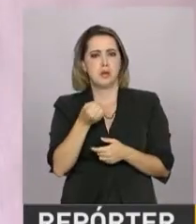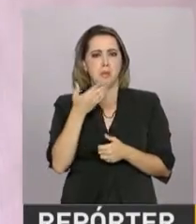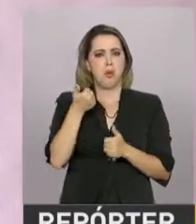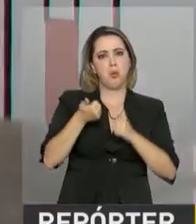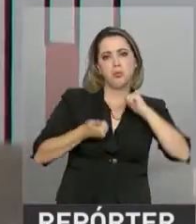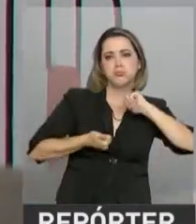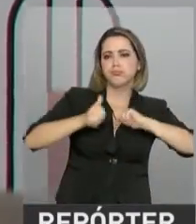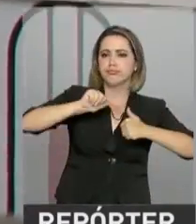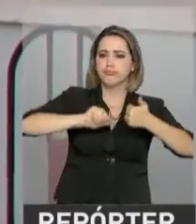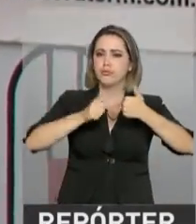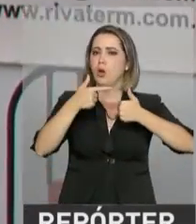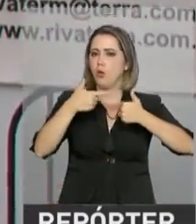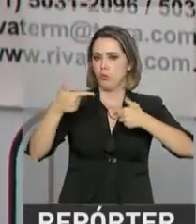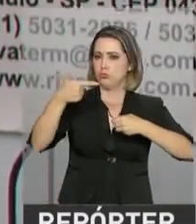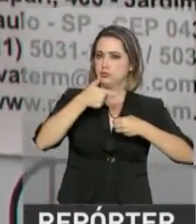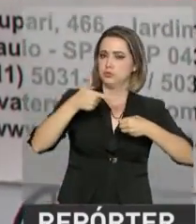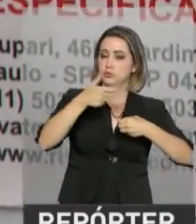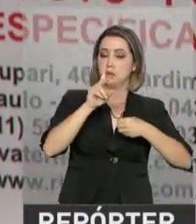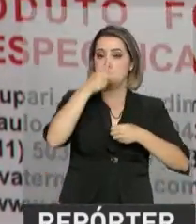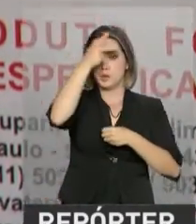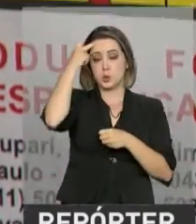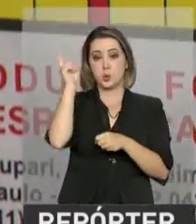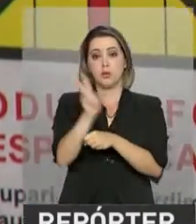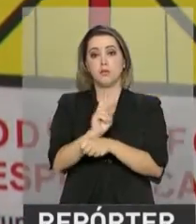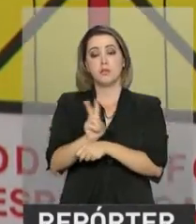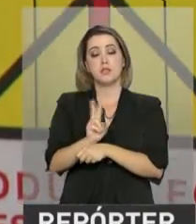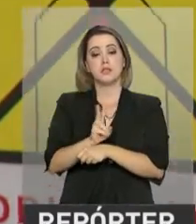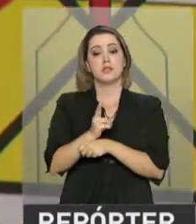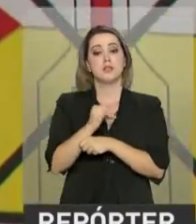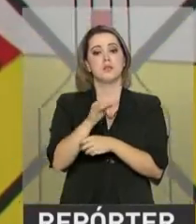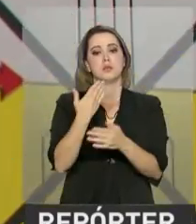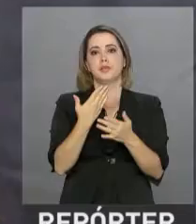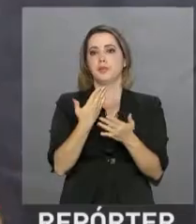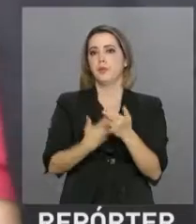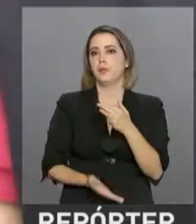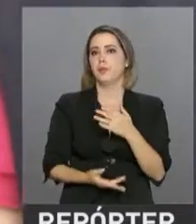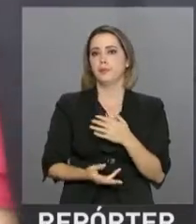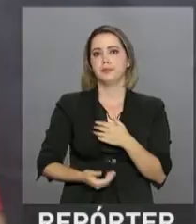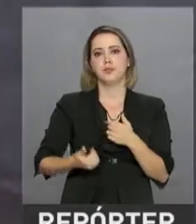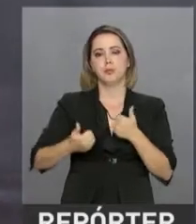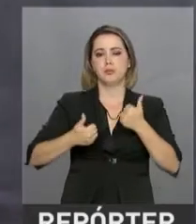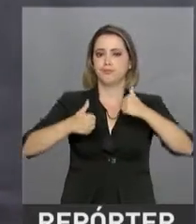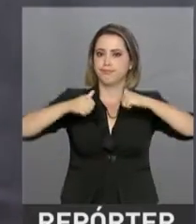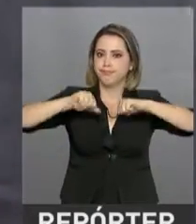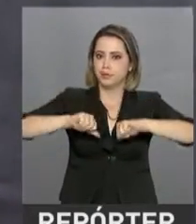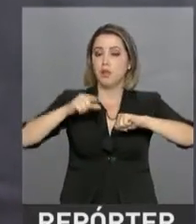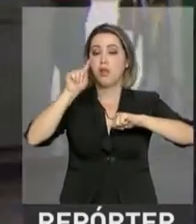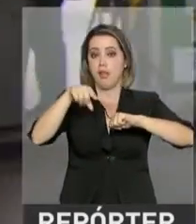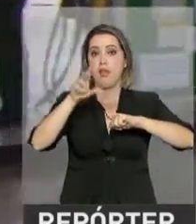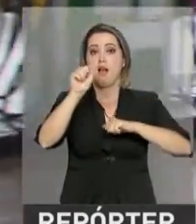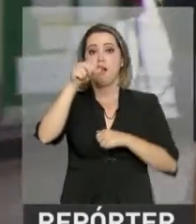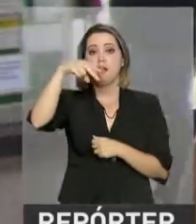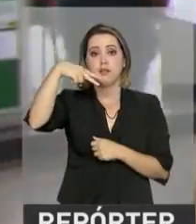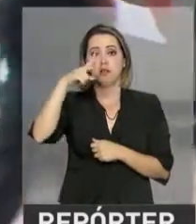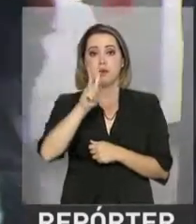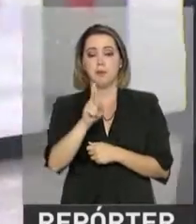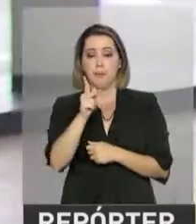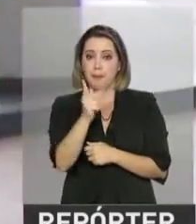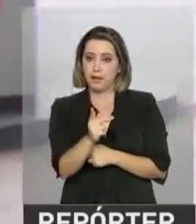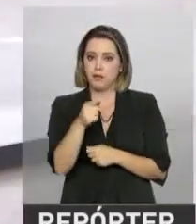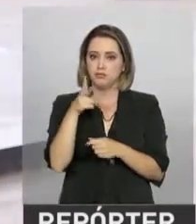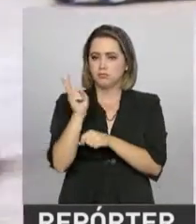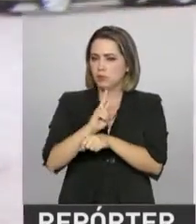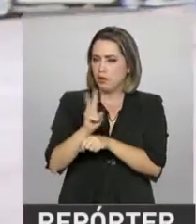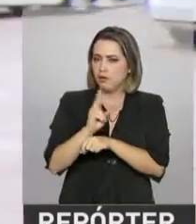combustíveis e quem fiscaliza o produto para que ele não seja adulterado é a agência nacional do petróleo na semana do dia